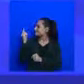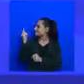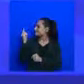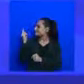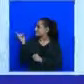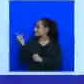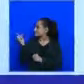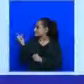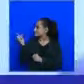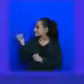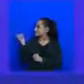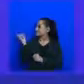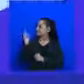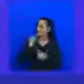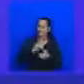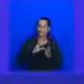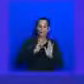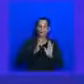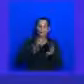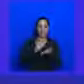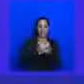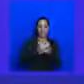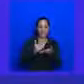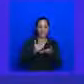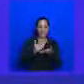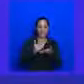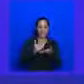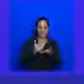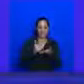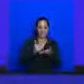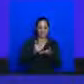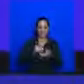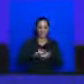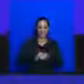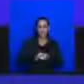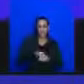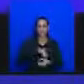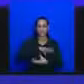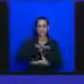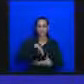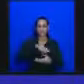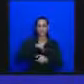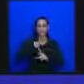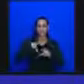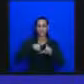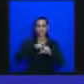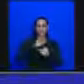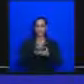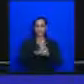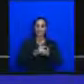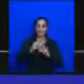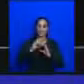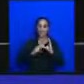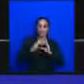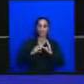Valendo! Já começou! Sorteio da Quina, concurso